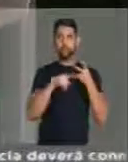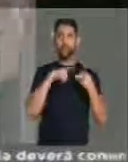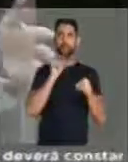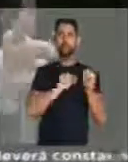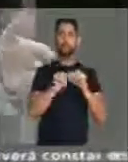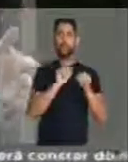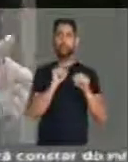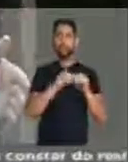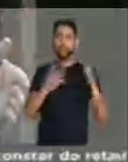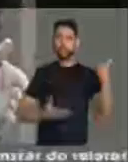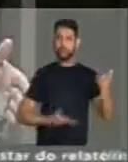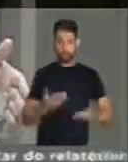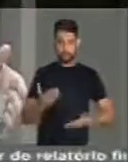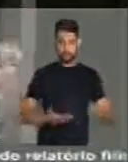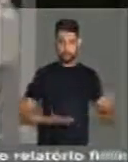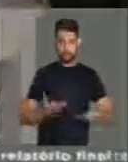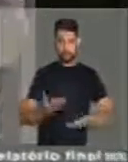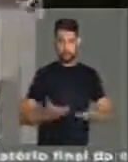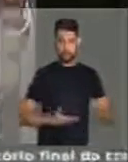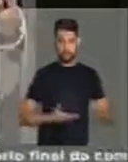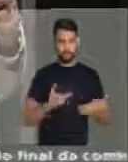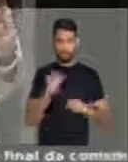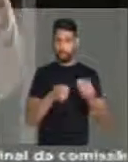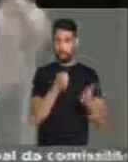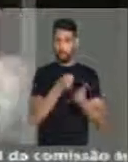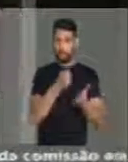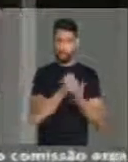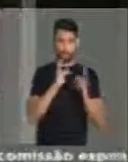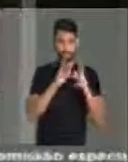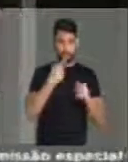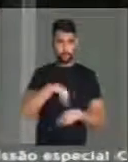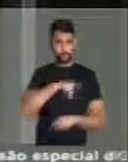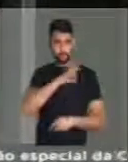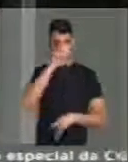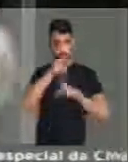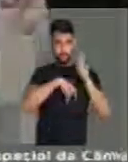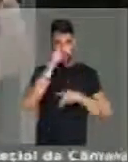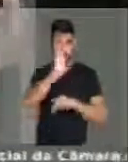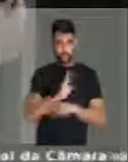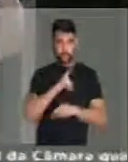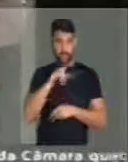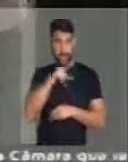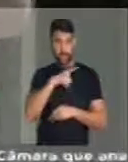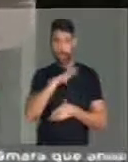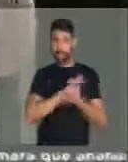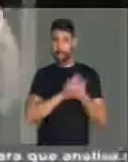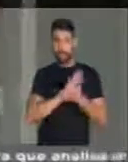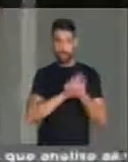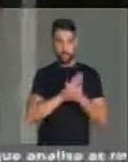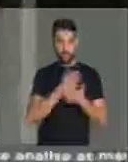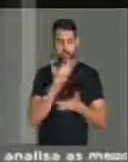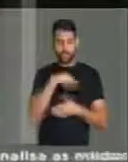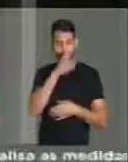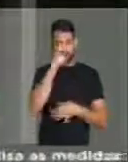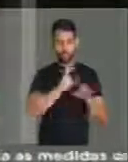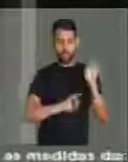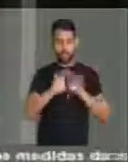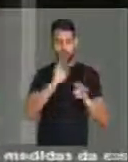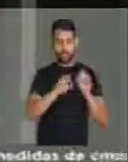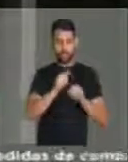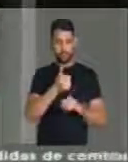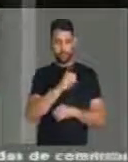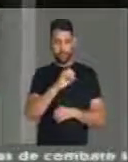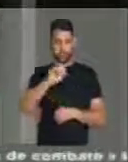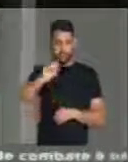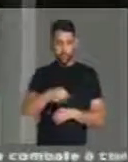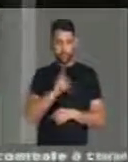para servir, como é dever de todos nós, ao nosso povo. é aquele que não tem um jantar especial de 100